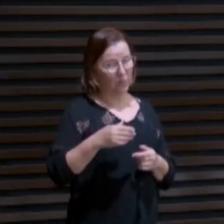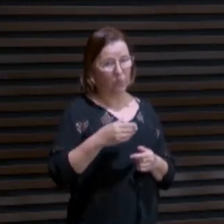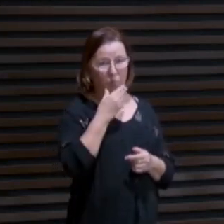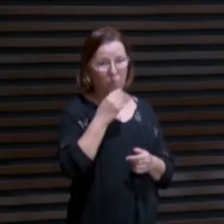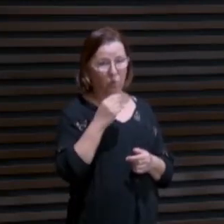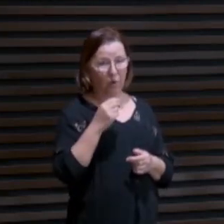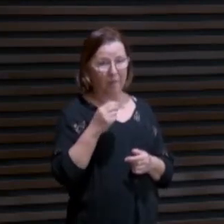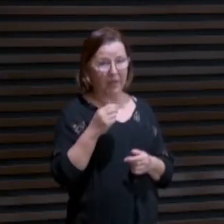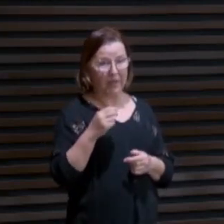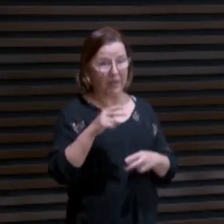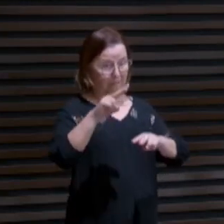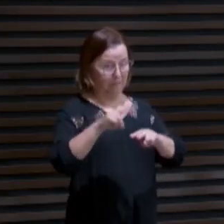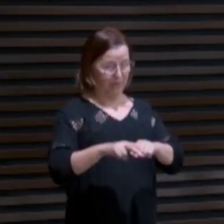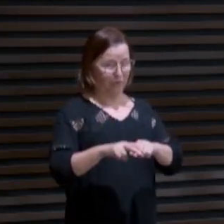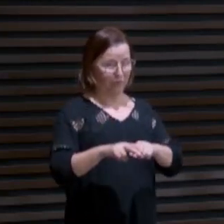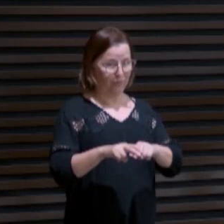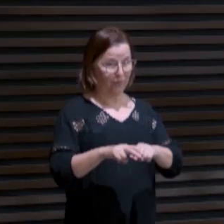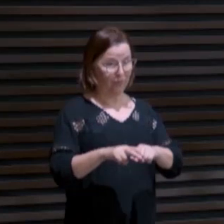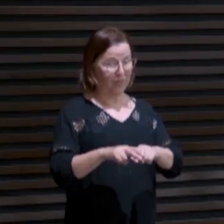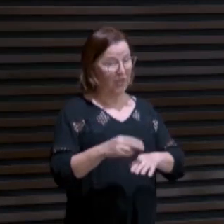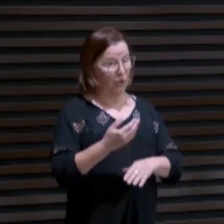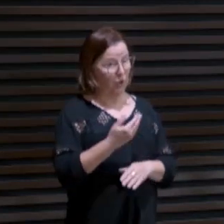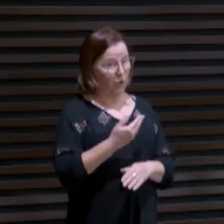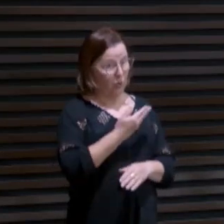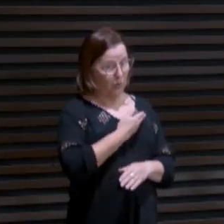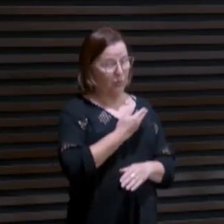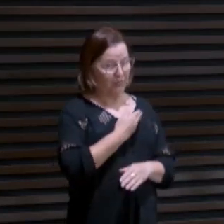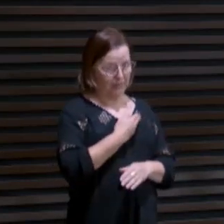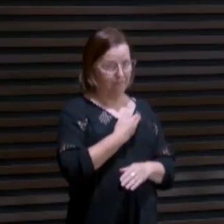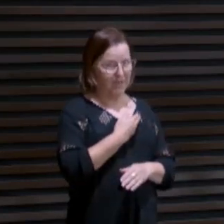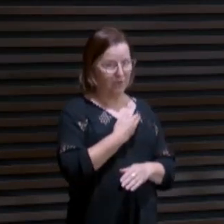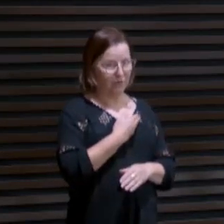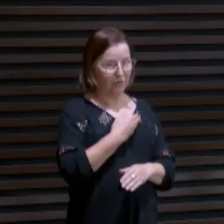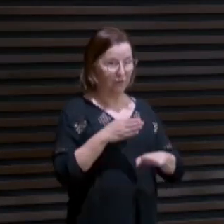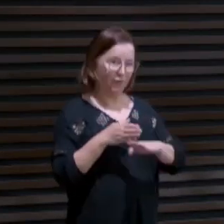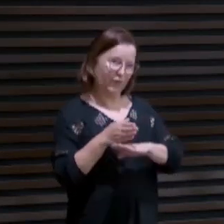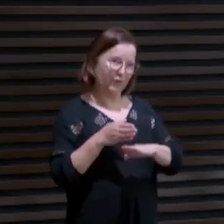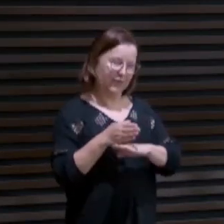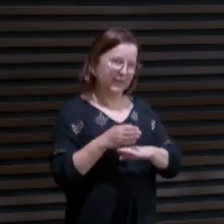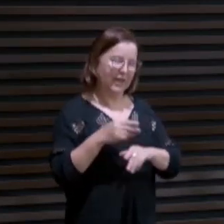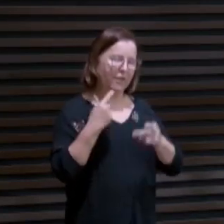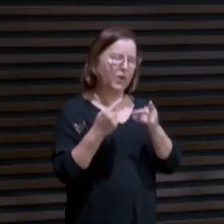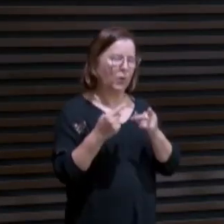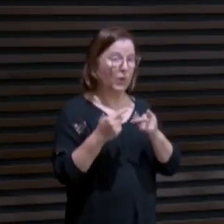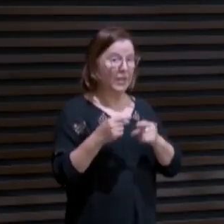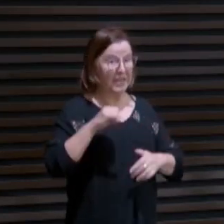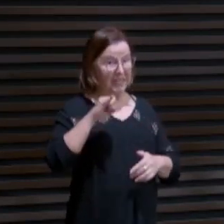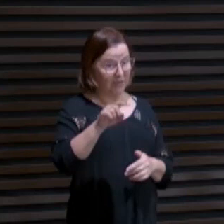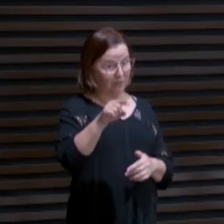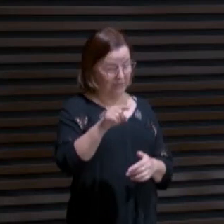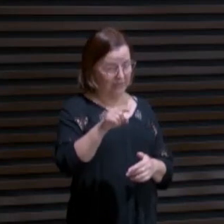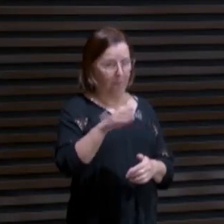e argumentou que se ele ficasse em silêncio sobre certos assuntos